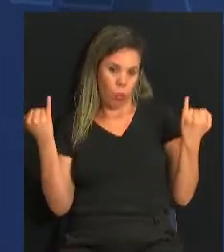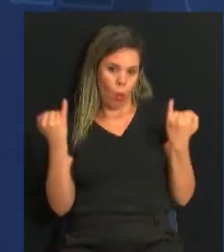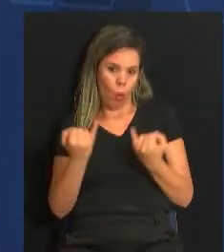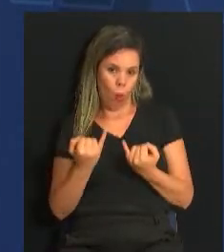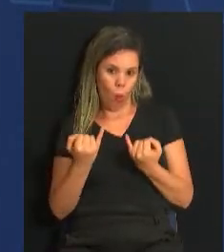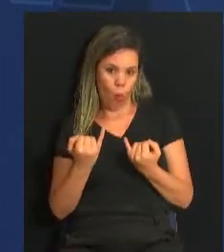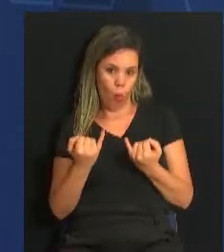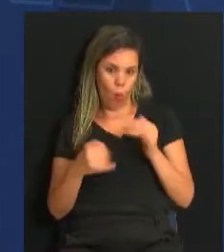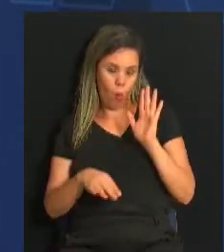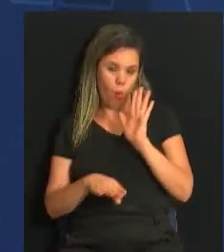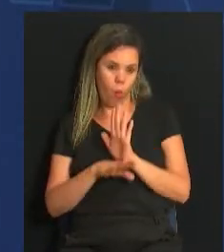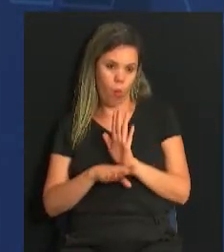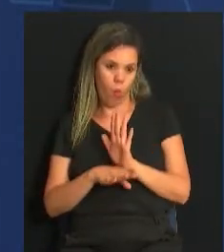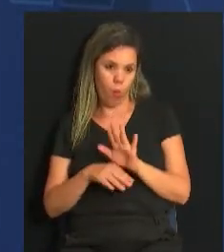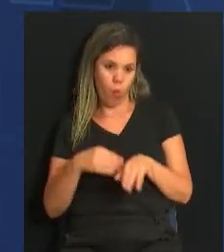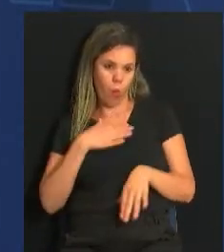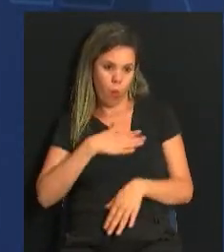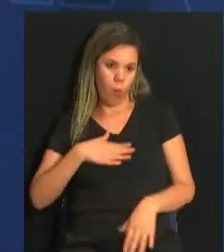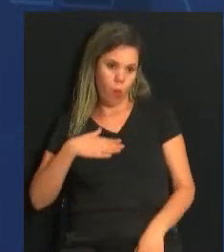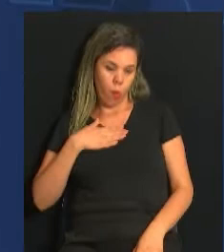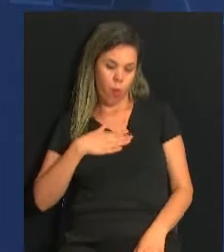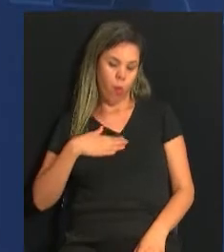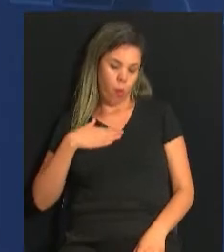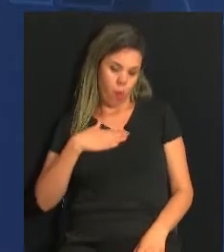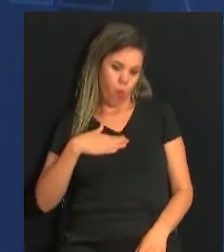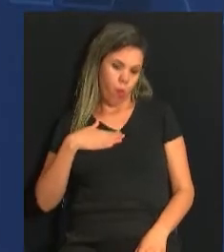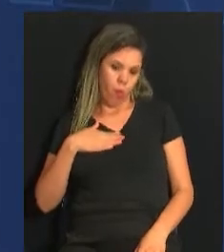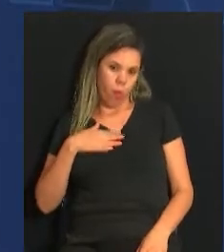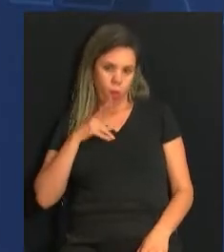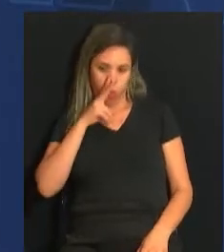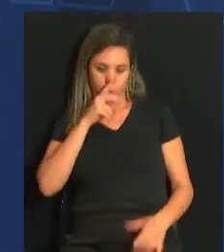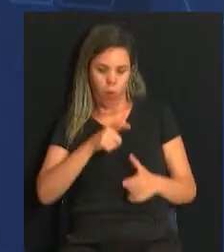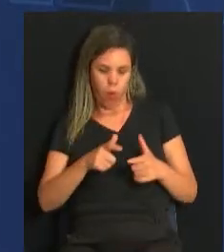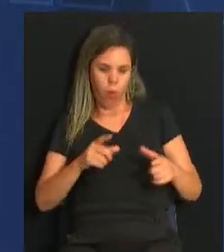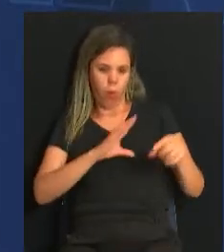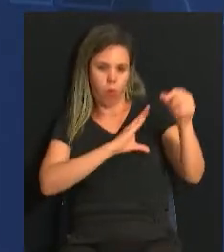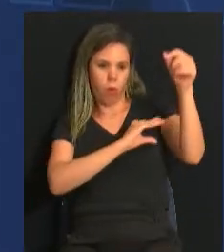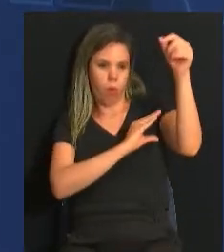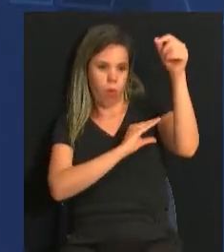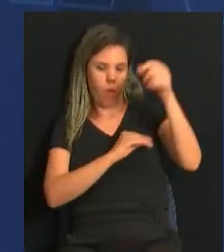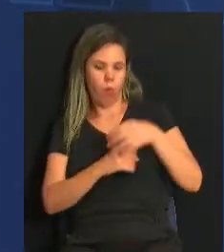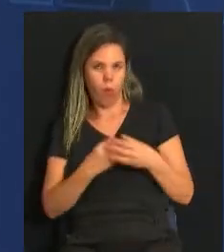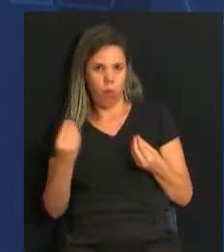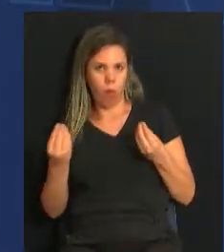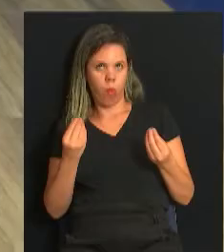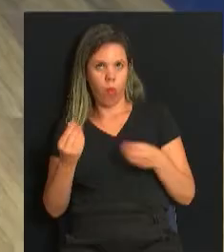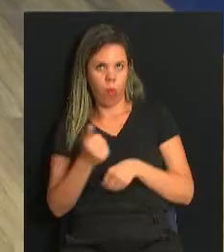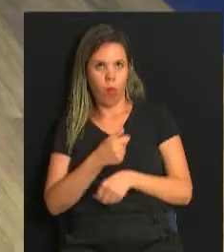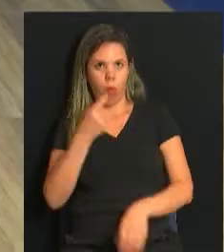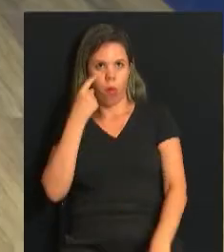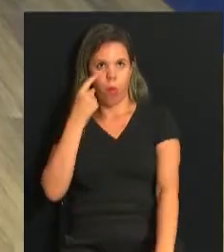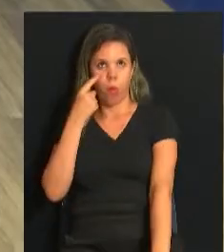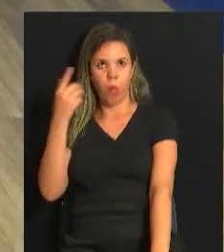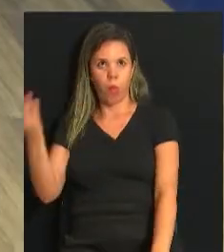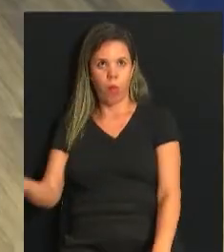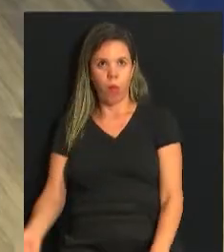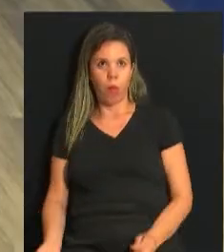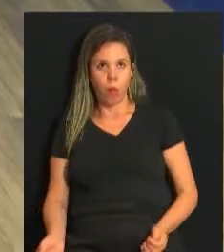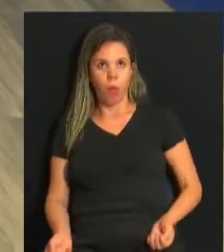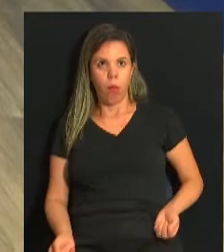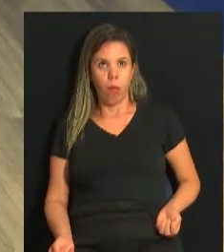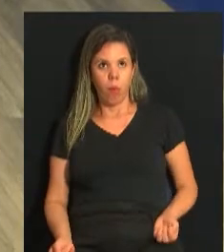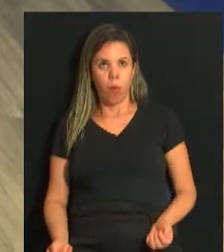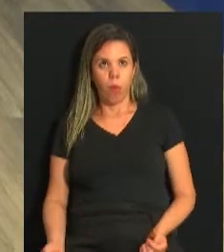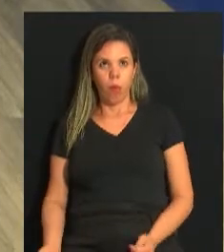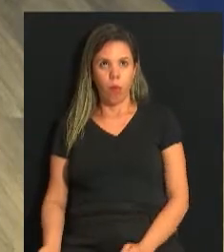também traz um bem-estar fortalece os músculos tá de qualquer essa profissão de hoje é